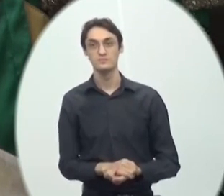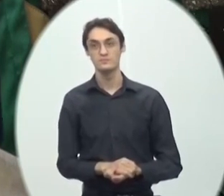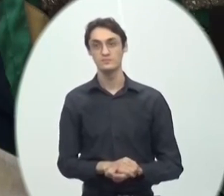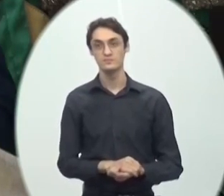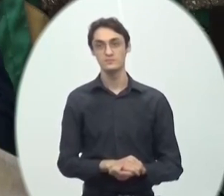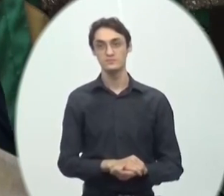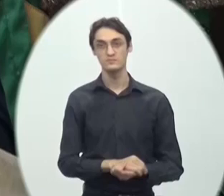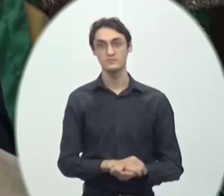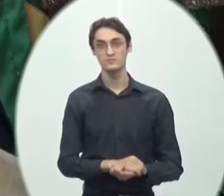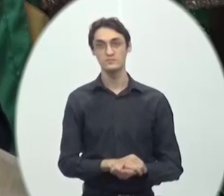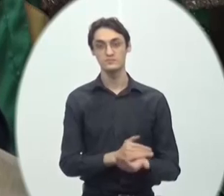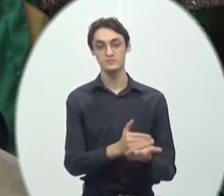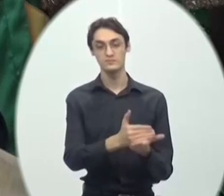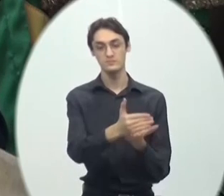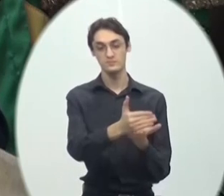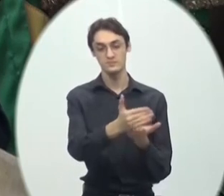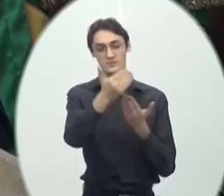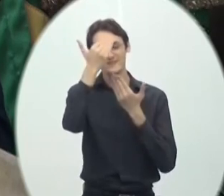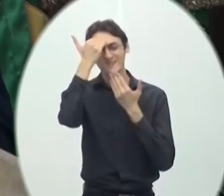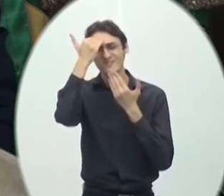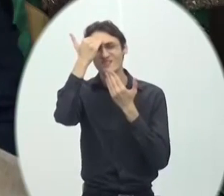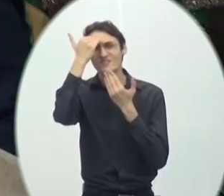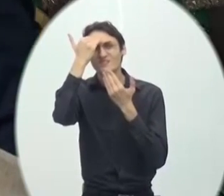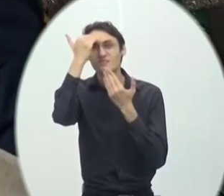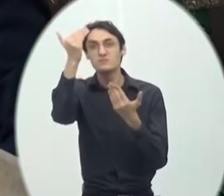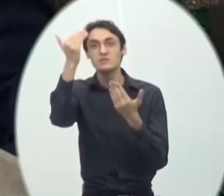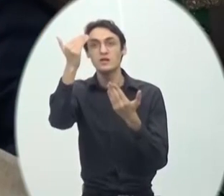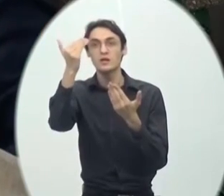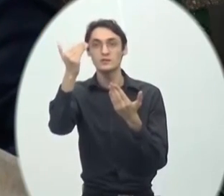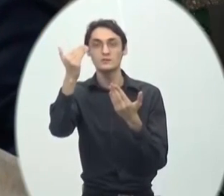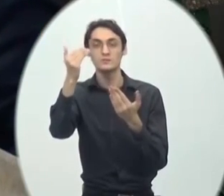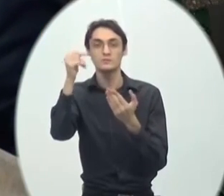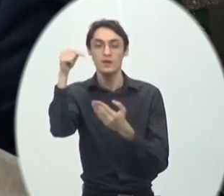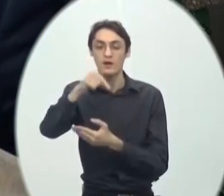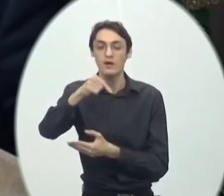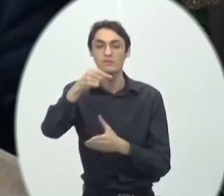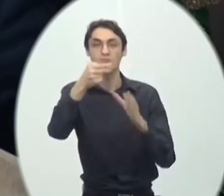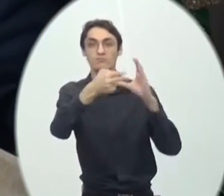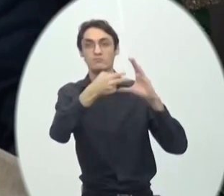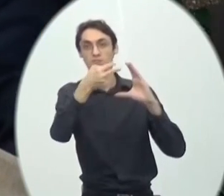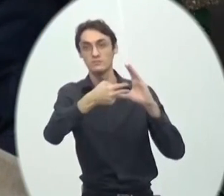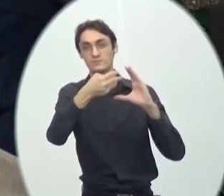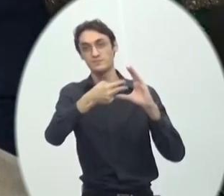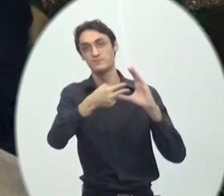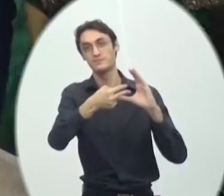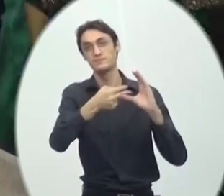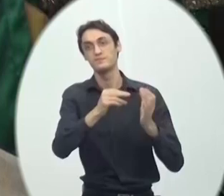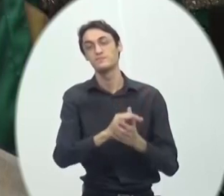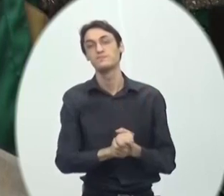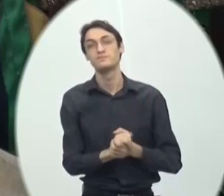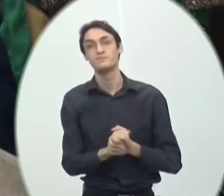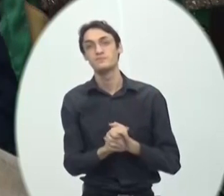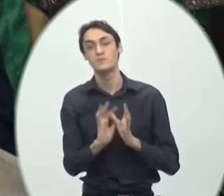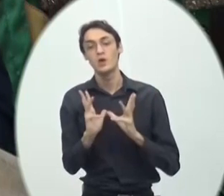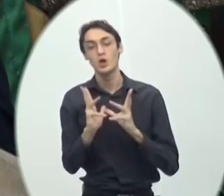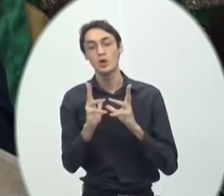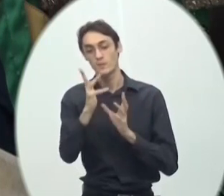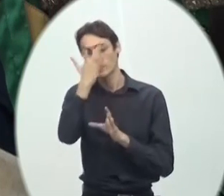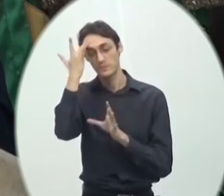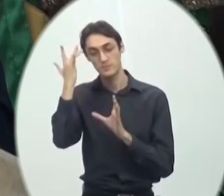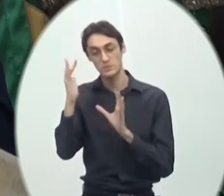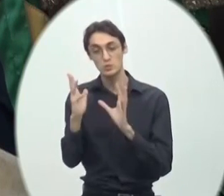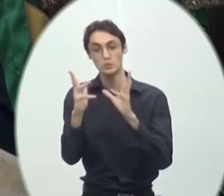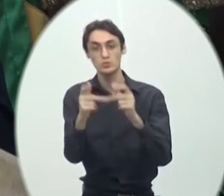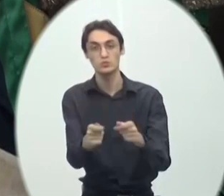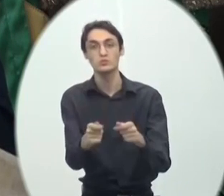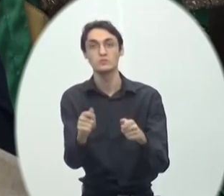inicialmente eu quero manifestar uma gratidão muito grande por essa casa, por todas as pessoas